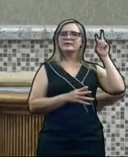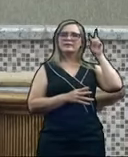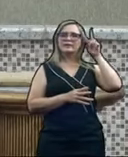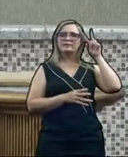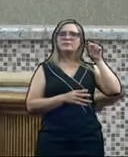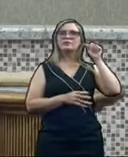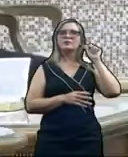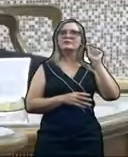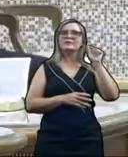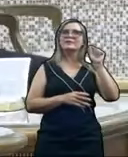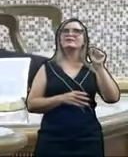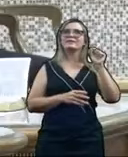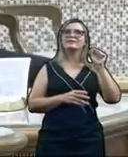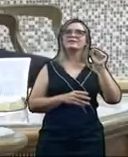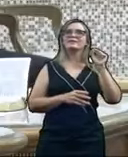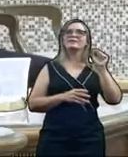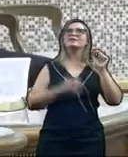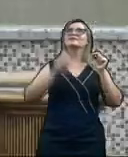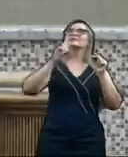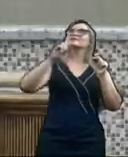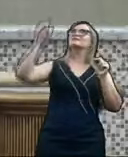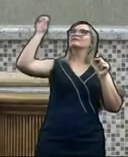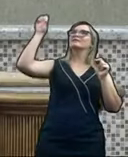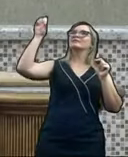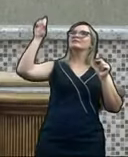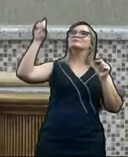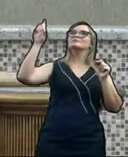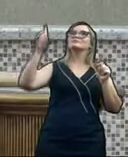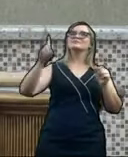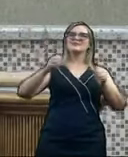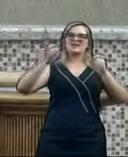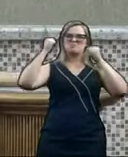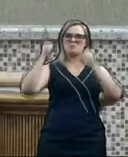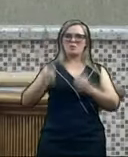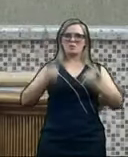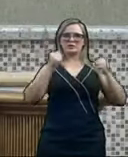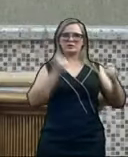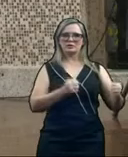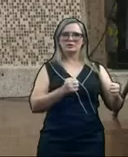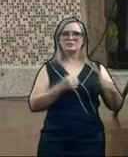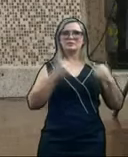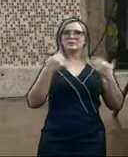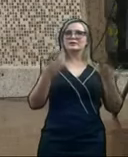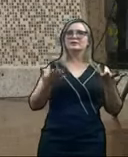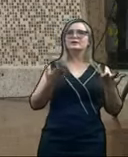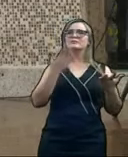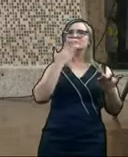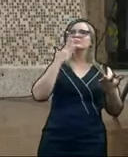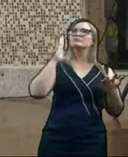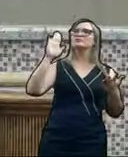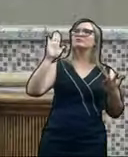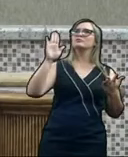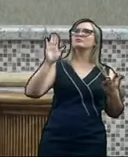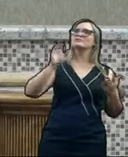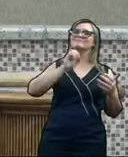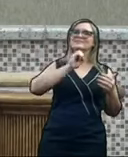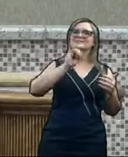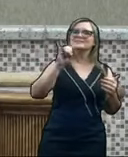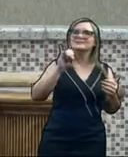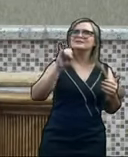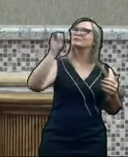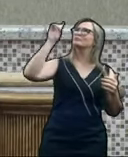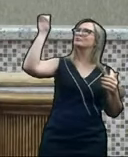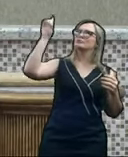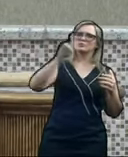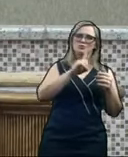fala Olha se o senhor for comigo eu poder voltar e tal eu você crente e o senhor vai ser o meu